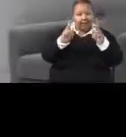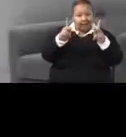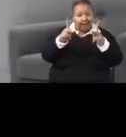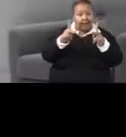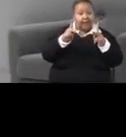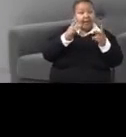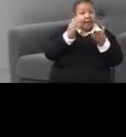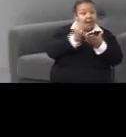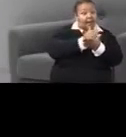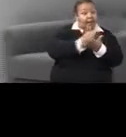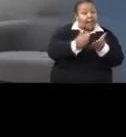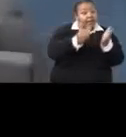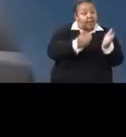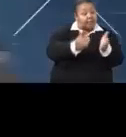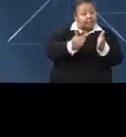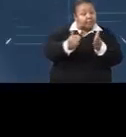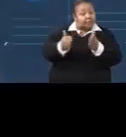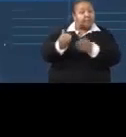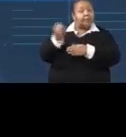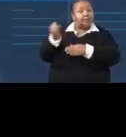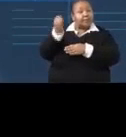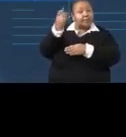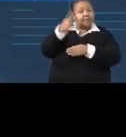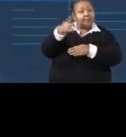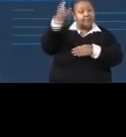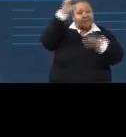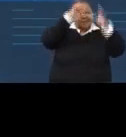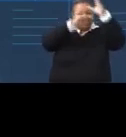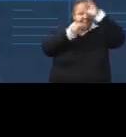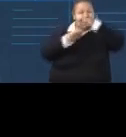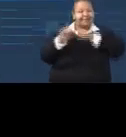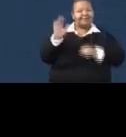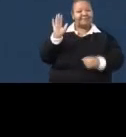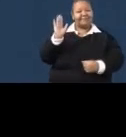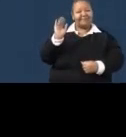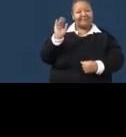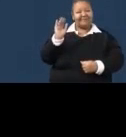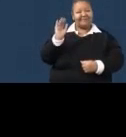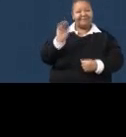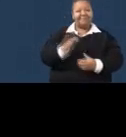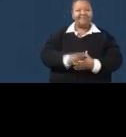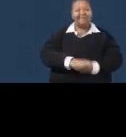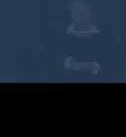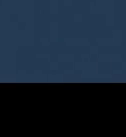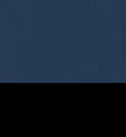ok? Cada parte do processo é essencial para a sua aprendizagem. Até mais!